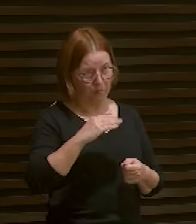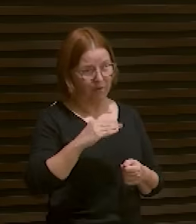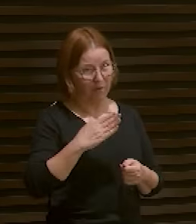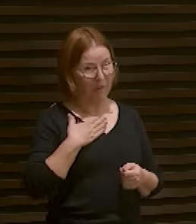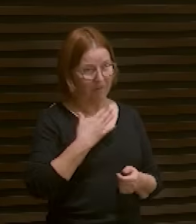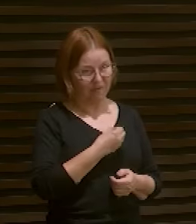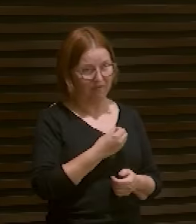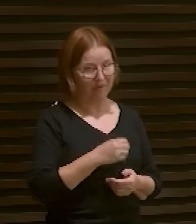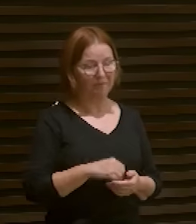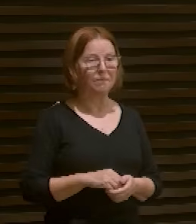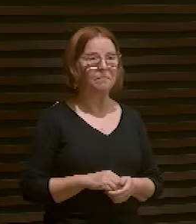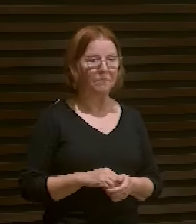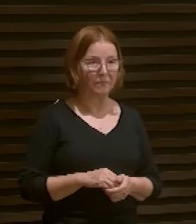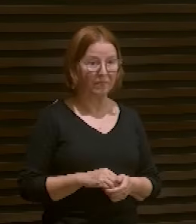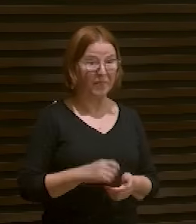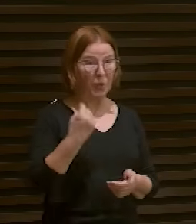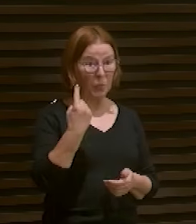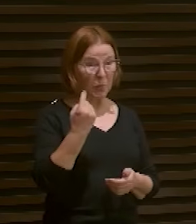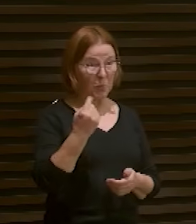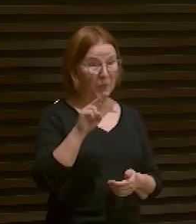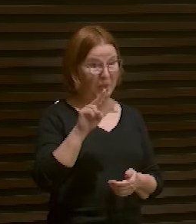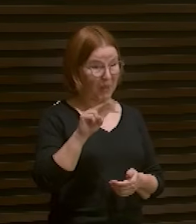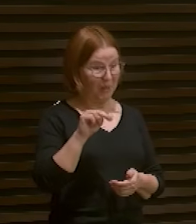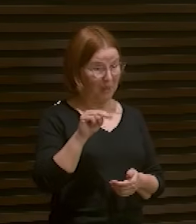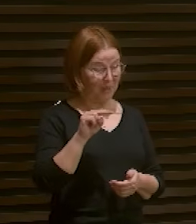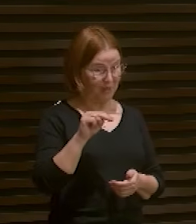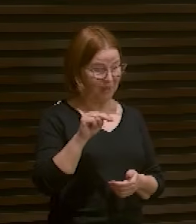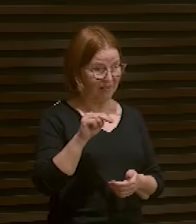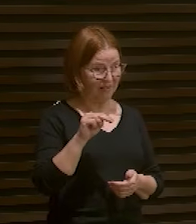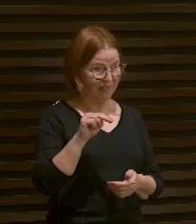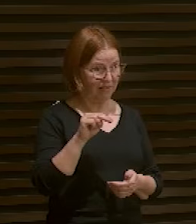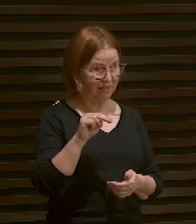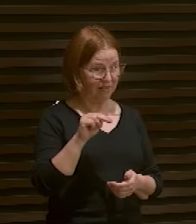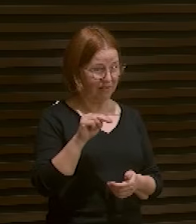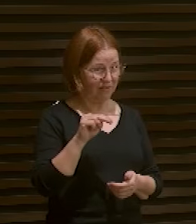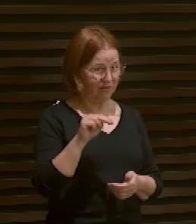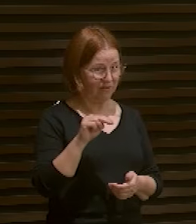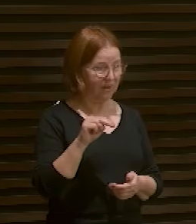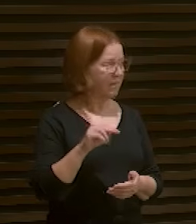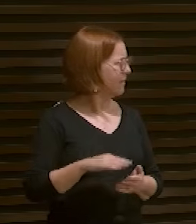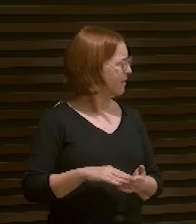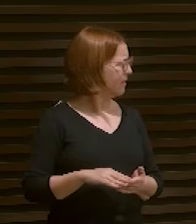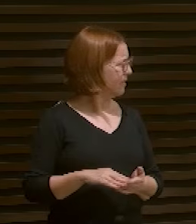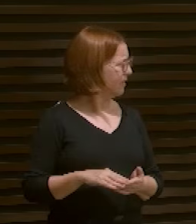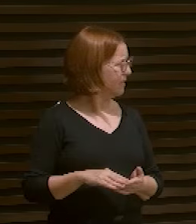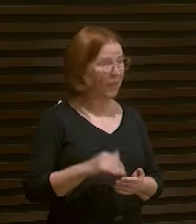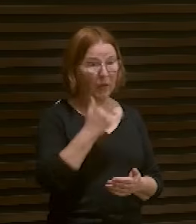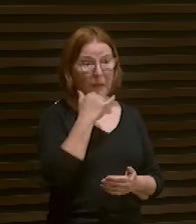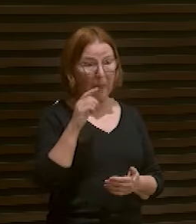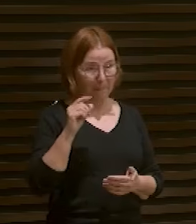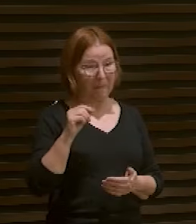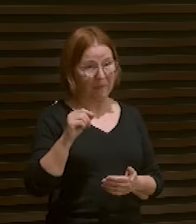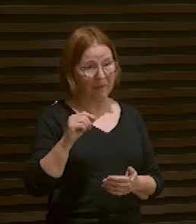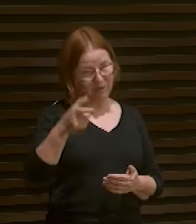céu. O único que lucra com a falta de perdão é o diabo, pois ele passa a ter autoridade